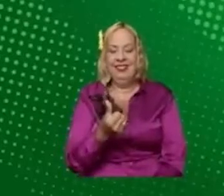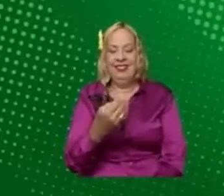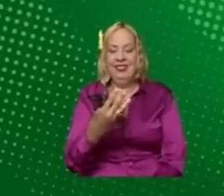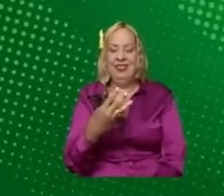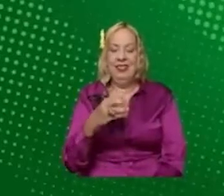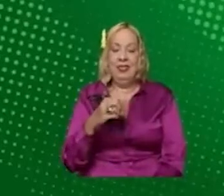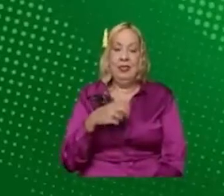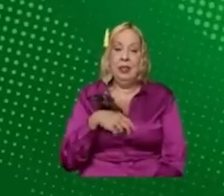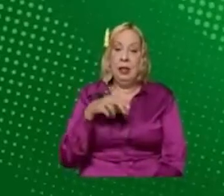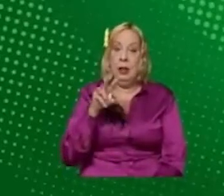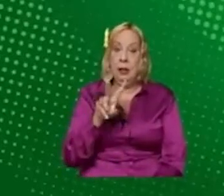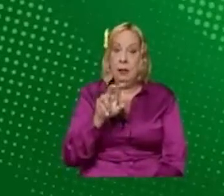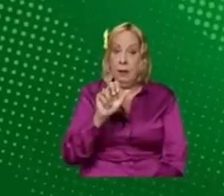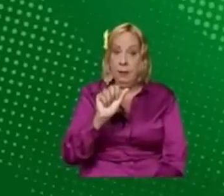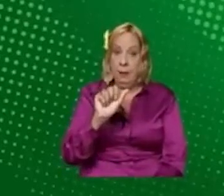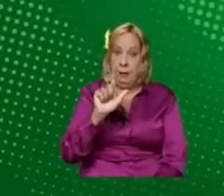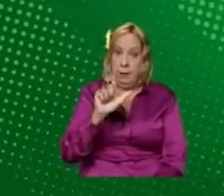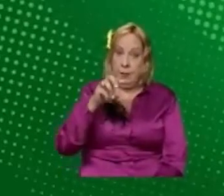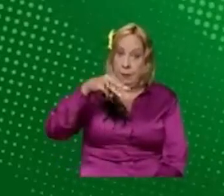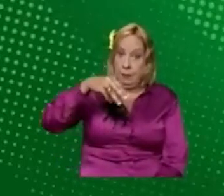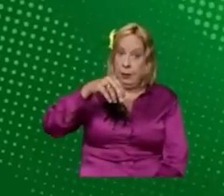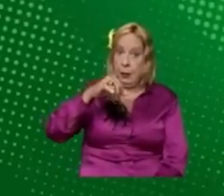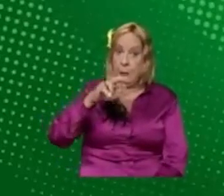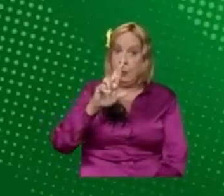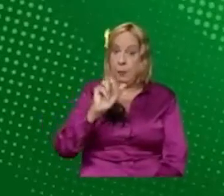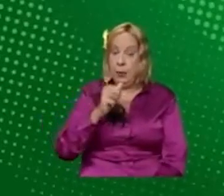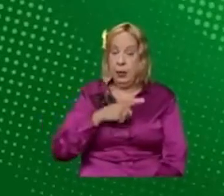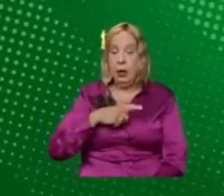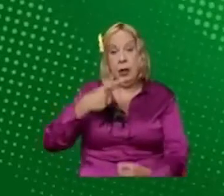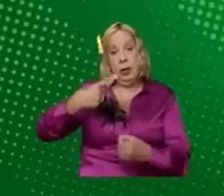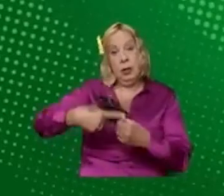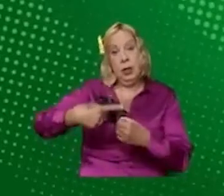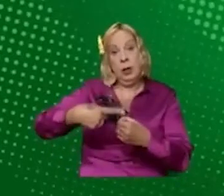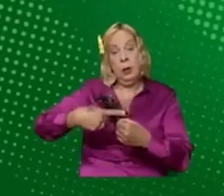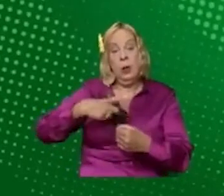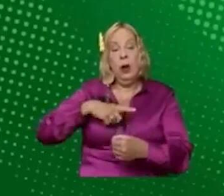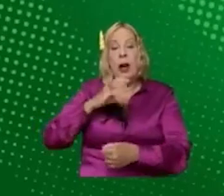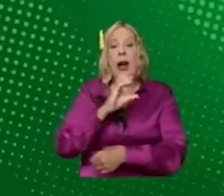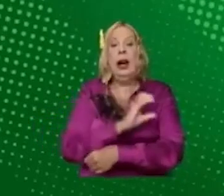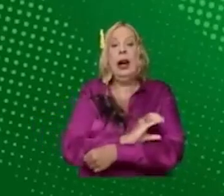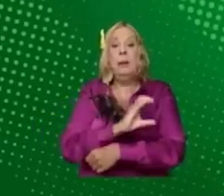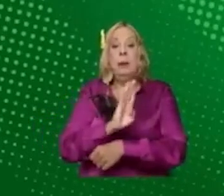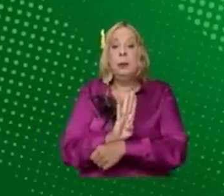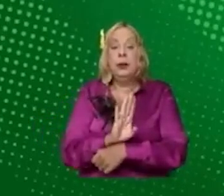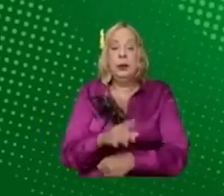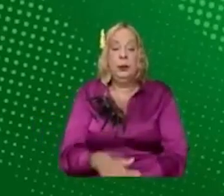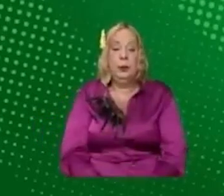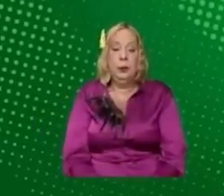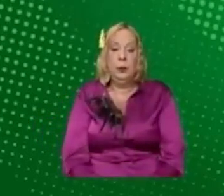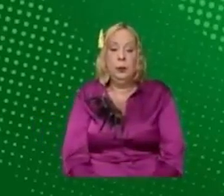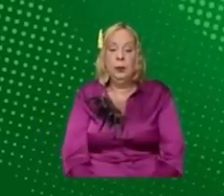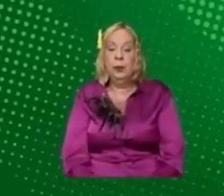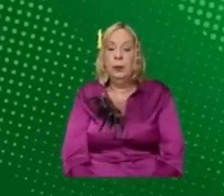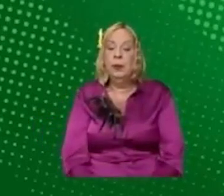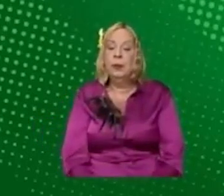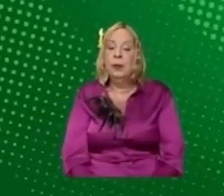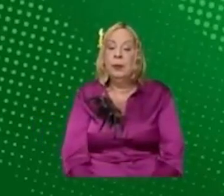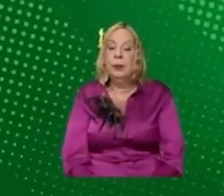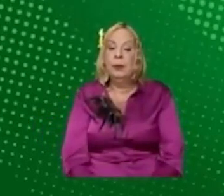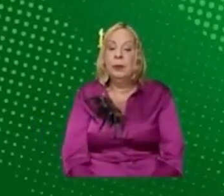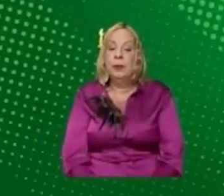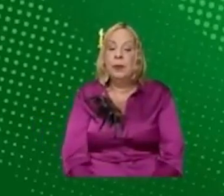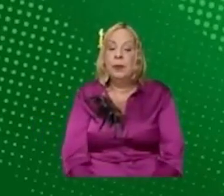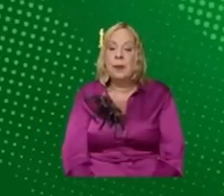647640, Valmira, tá? Ela mora em Campo do Brito. Alô, turma de Campo do Brito, Regional Itabaiana. E aqui tá